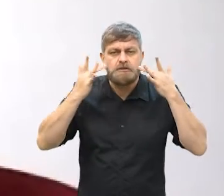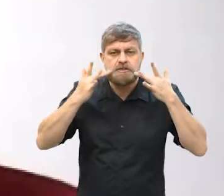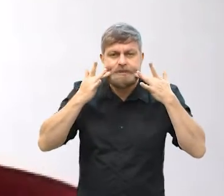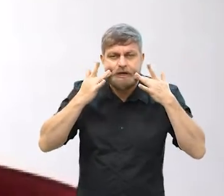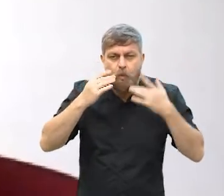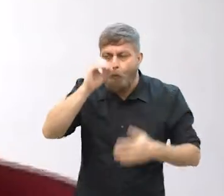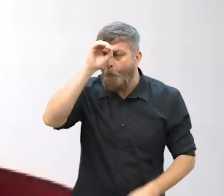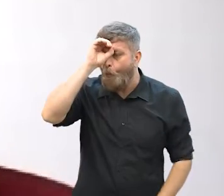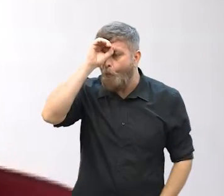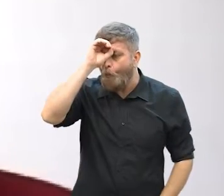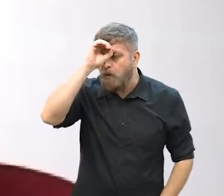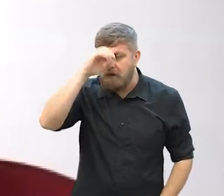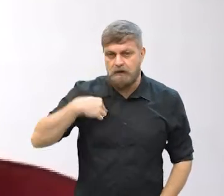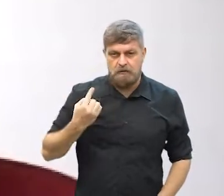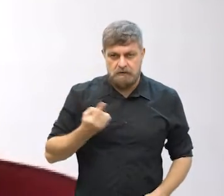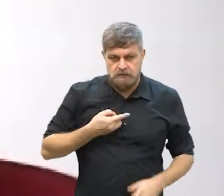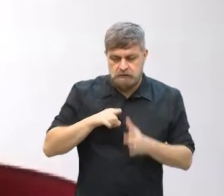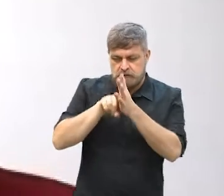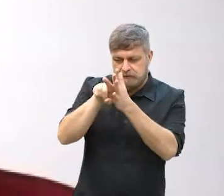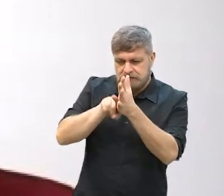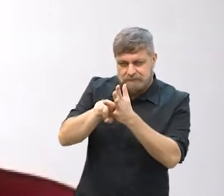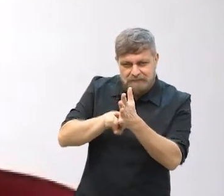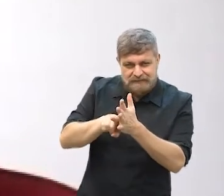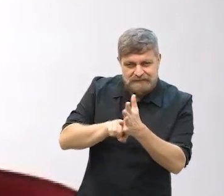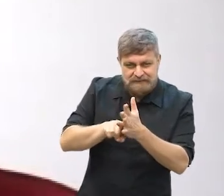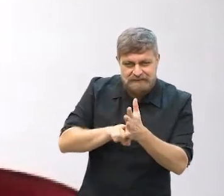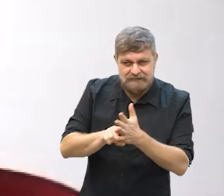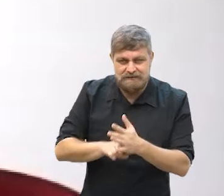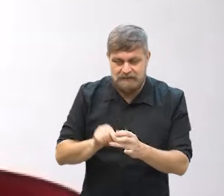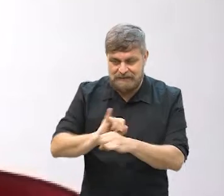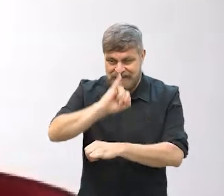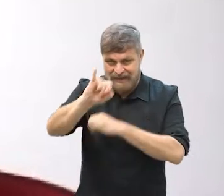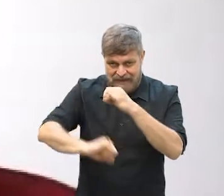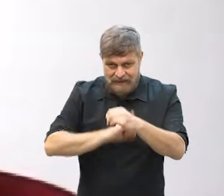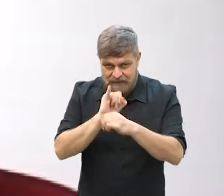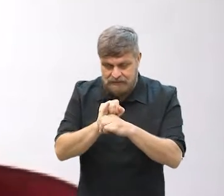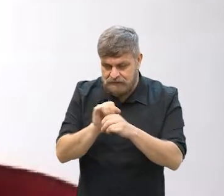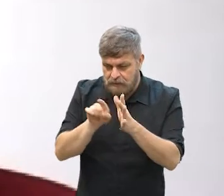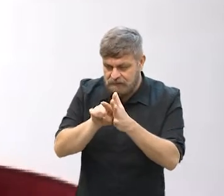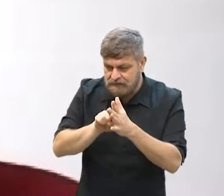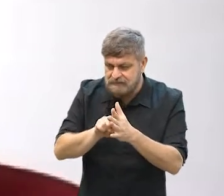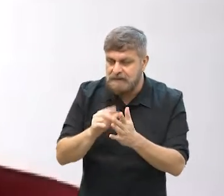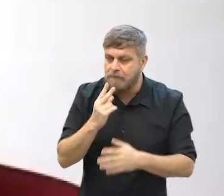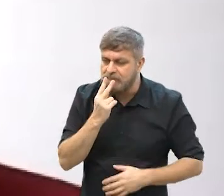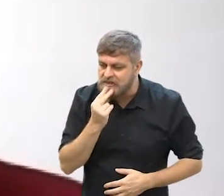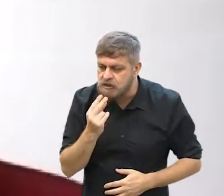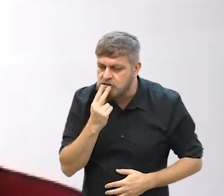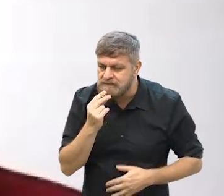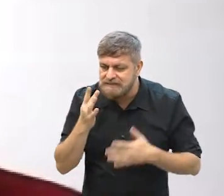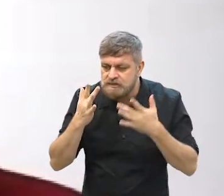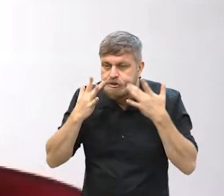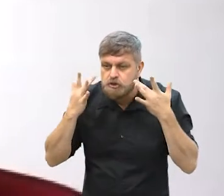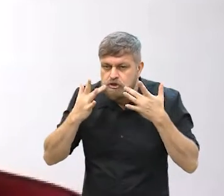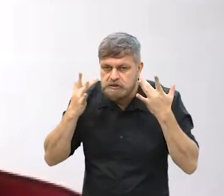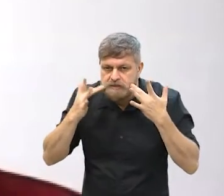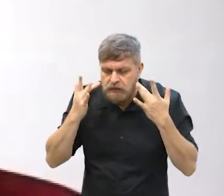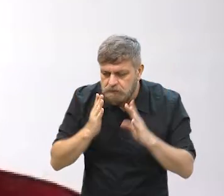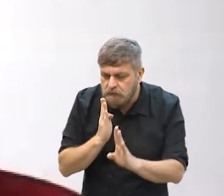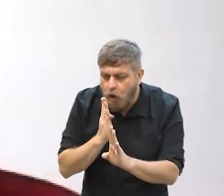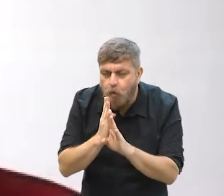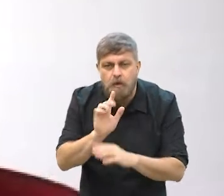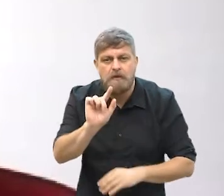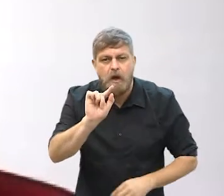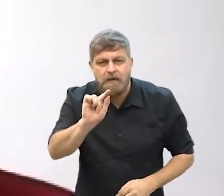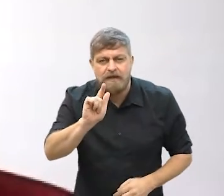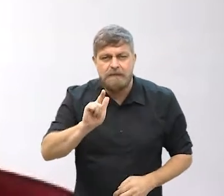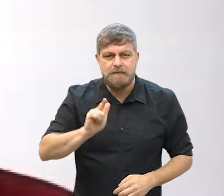do teatro. Quando a gente vai procurar, inclusive nas livrarias online, sobre o teatro do Machado de Assis, o que a gente consegue